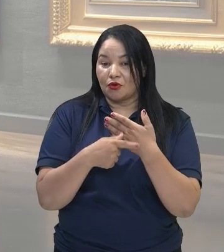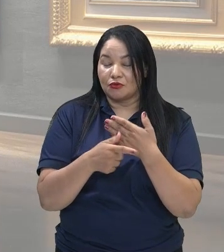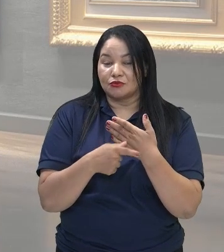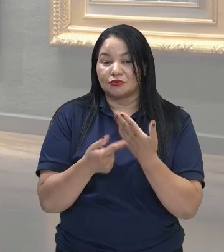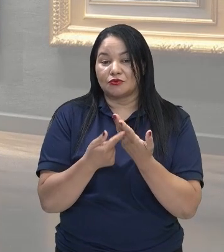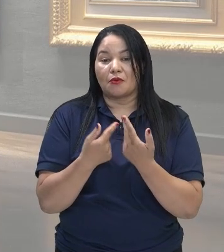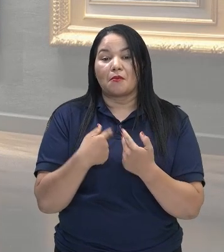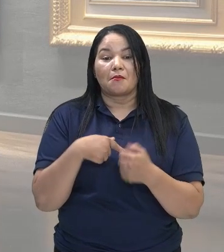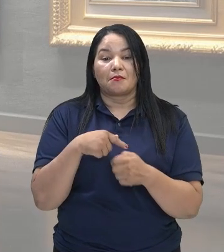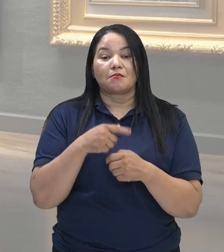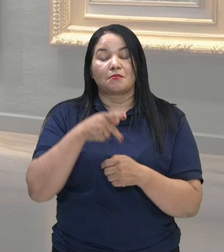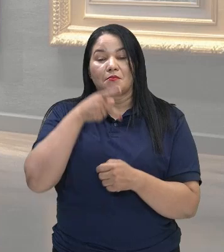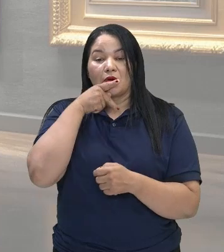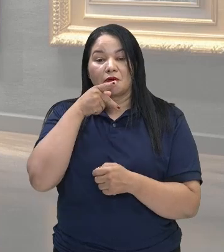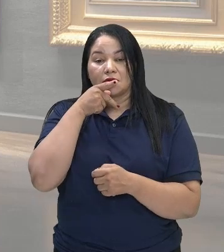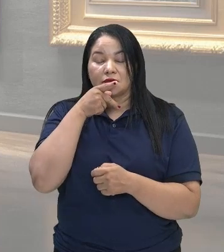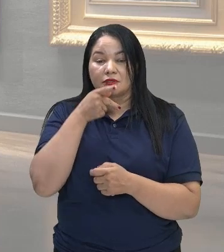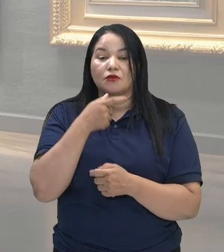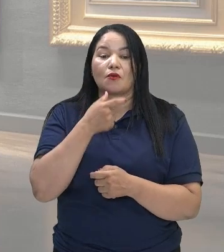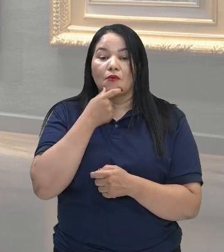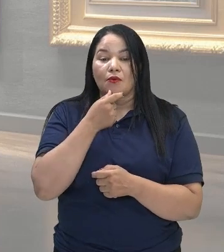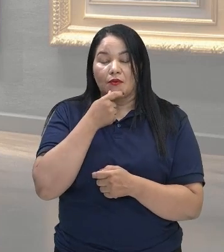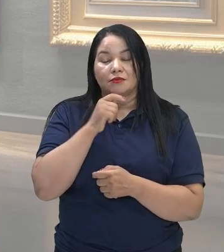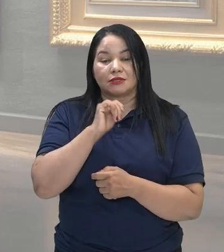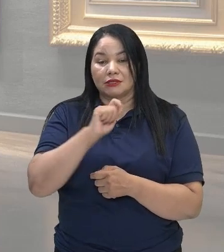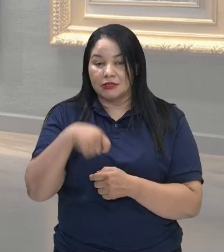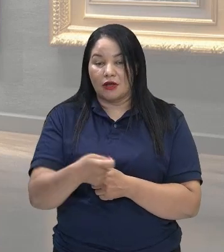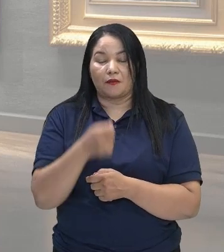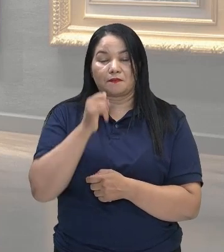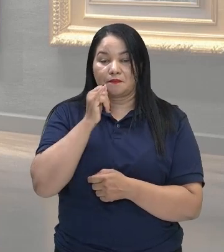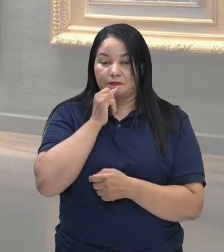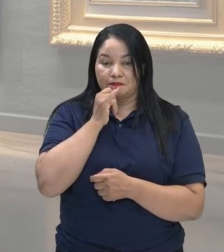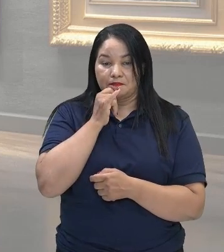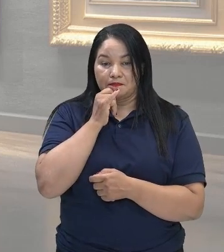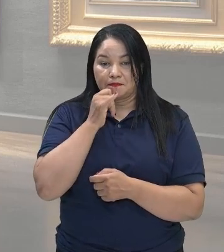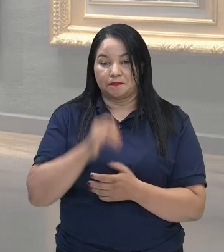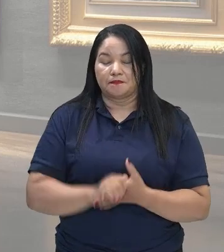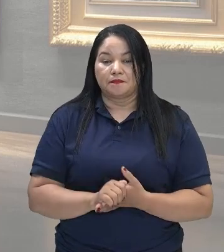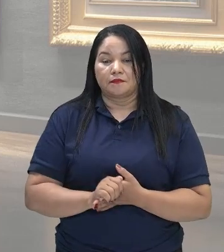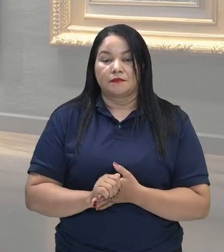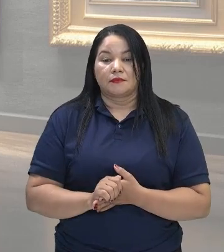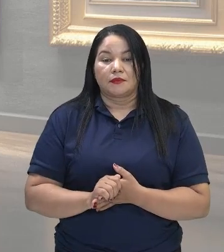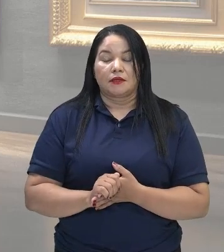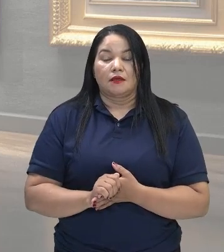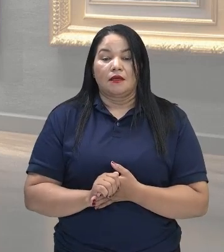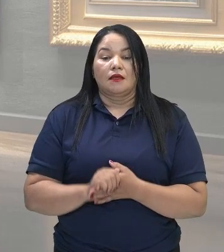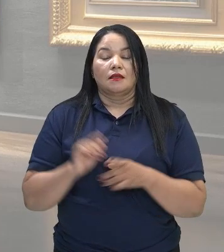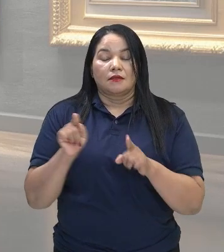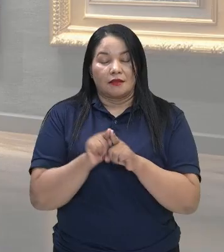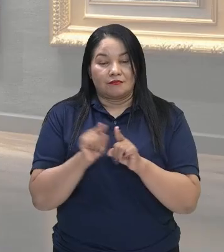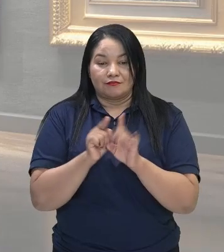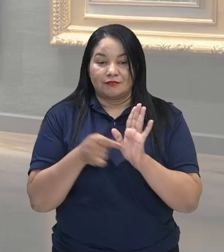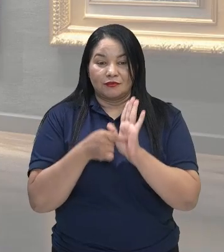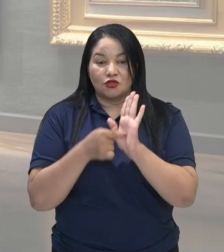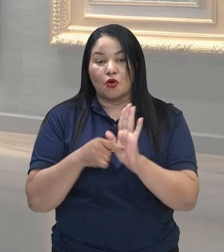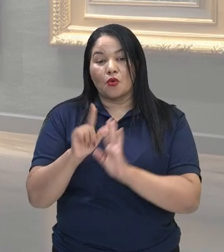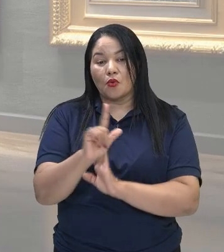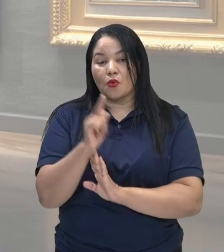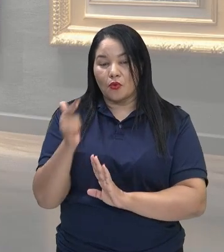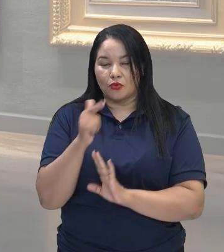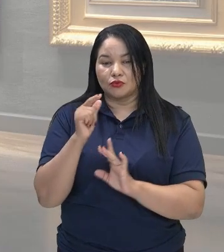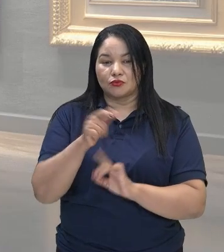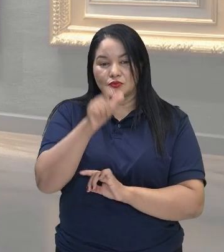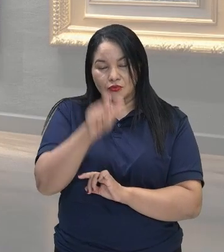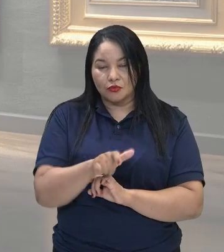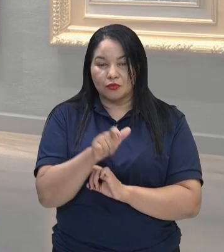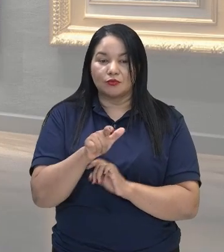sociólogo contemporâneo, Zygmunt Bauman. Apresentamos também para vocês outro sociólogo contemporâneo